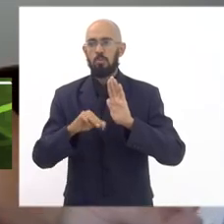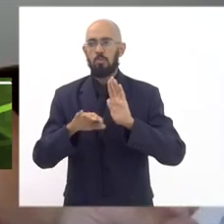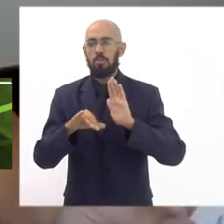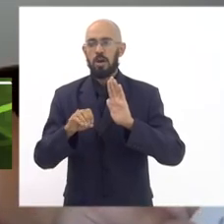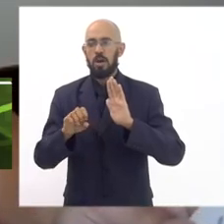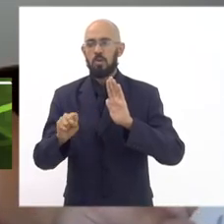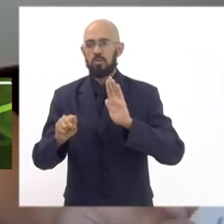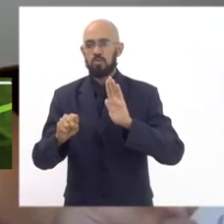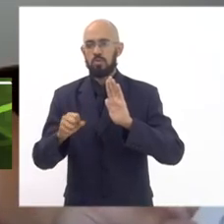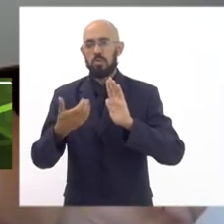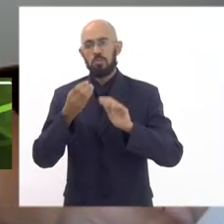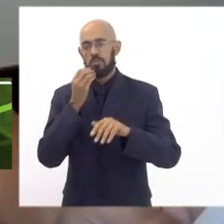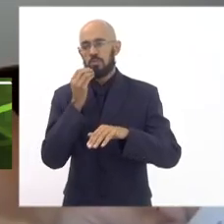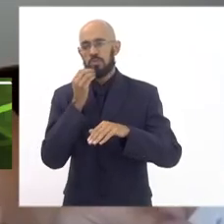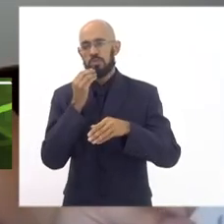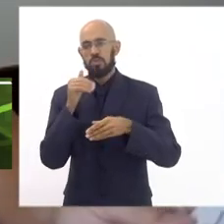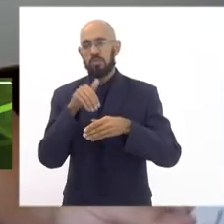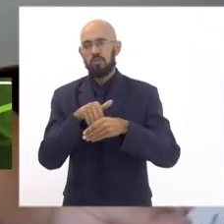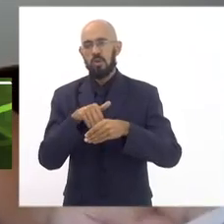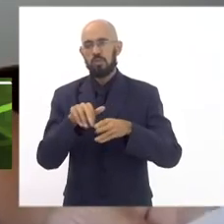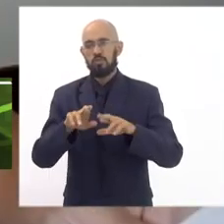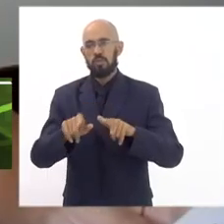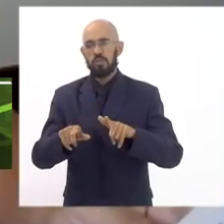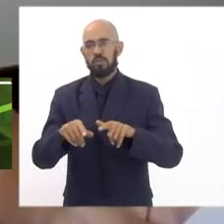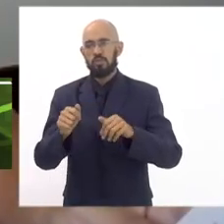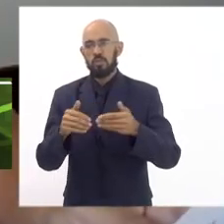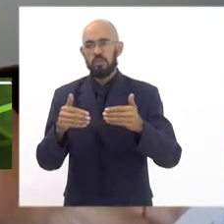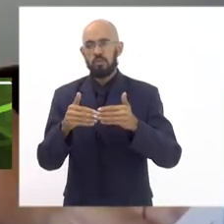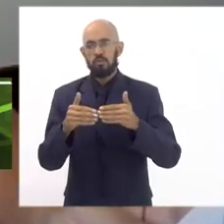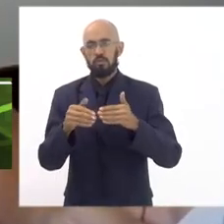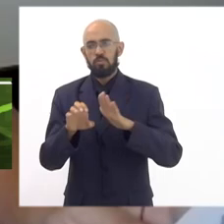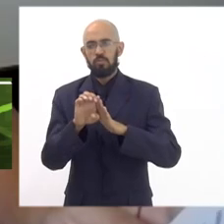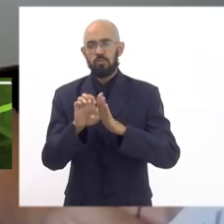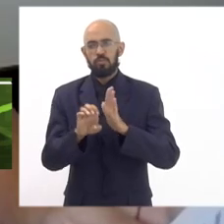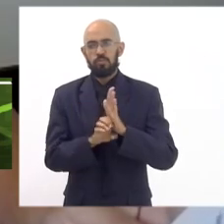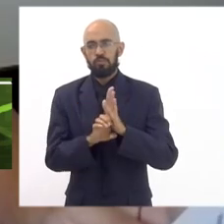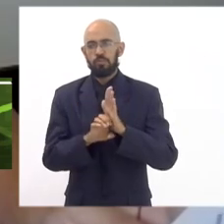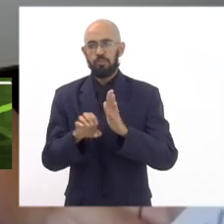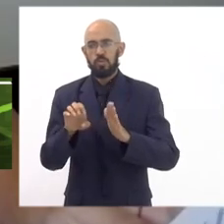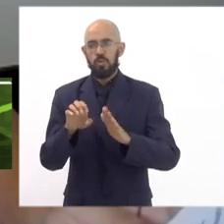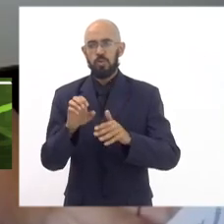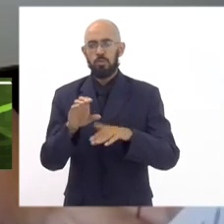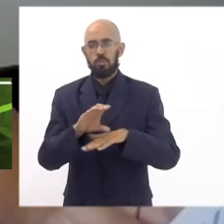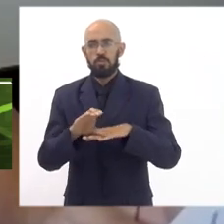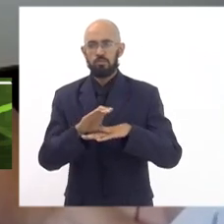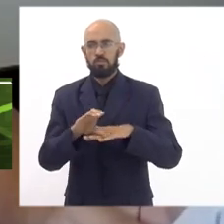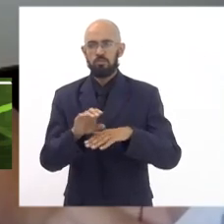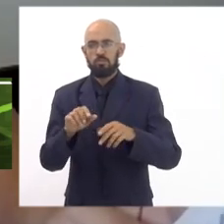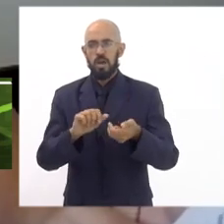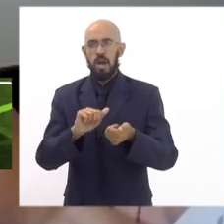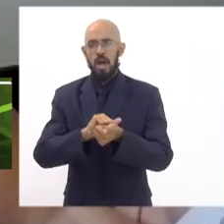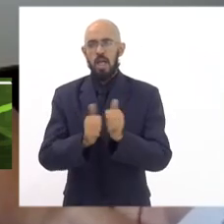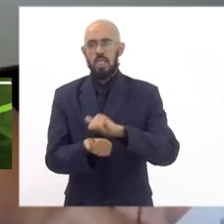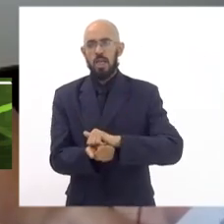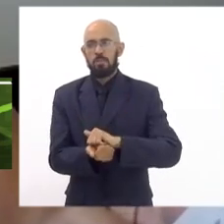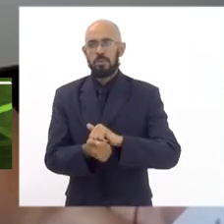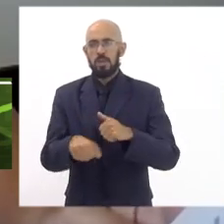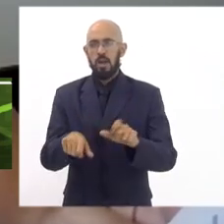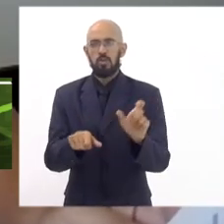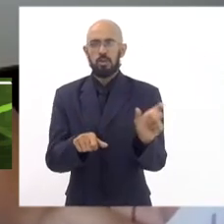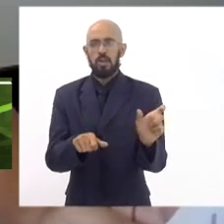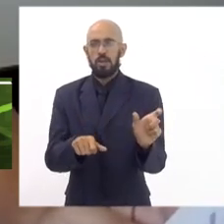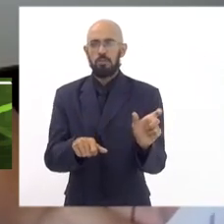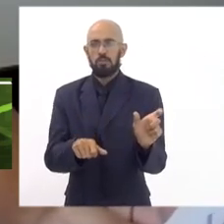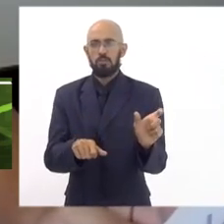um outro voto, Márcio, pela constitucionalidade com emendas, para ajustar no texto o termo. Essa expressão muito ultrapassada